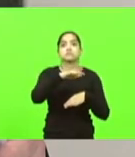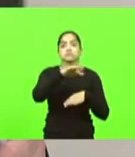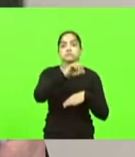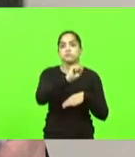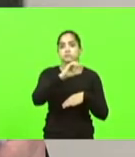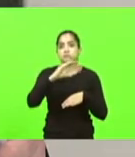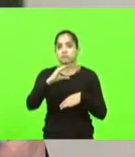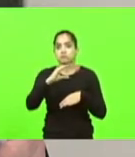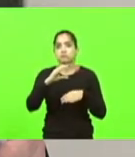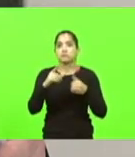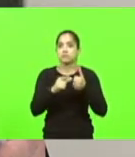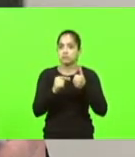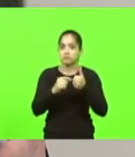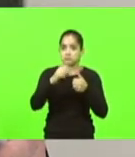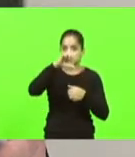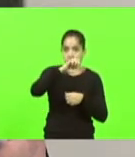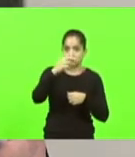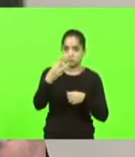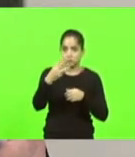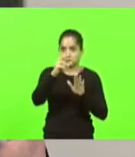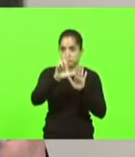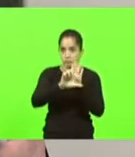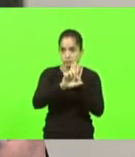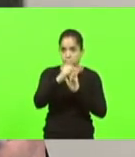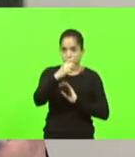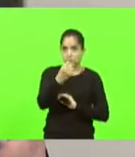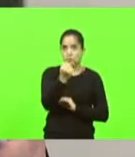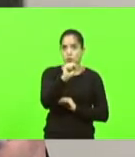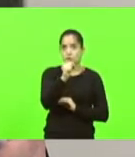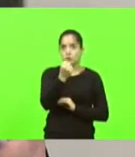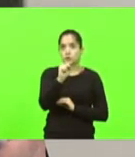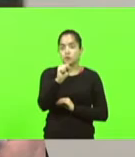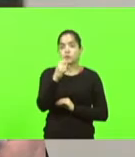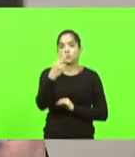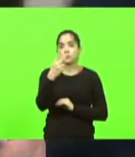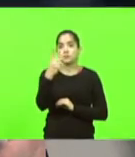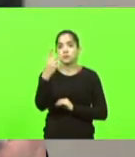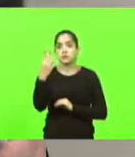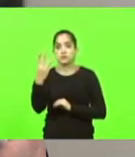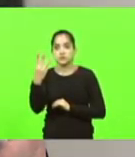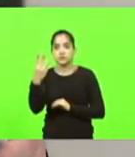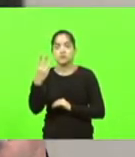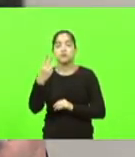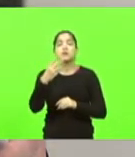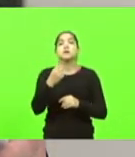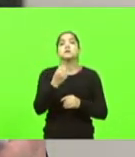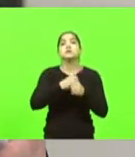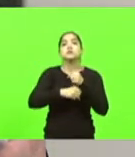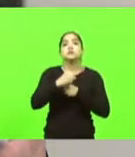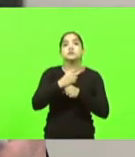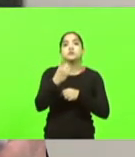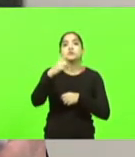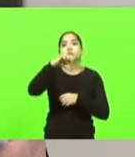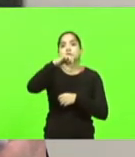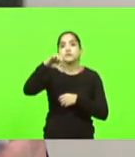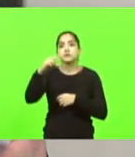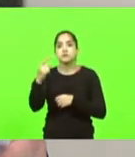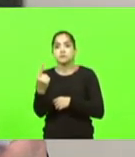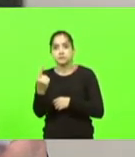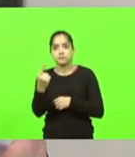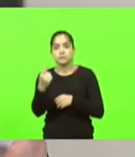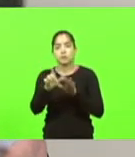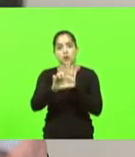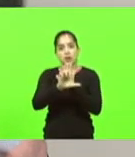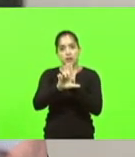artigo 93 da Lei Federal 8.213 de 1991, conhecida como Lei de